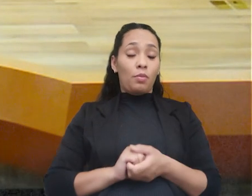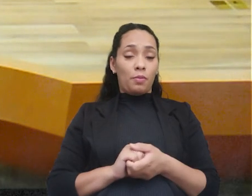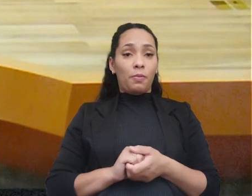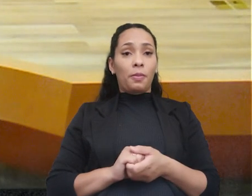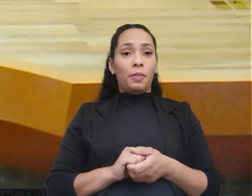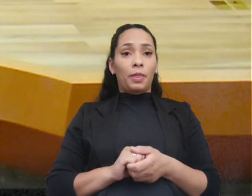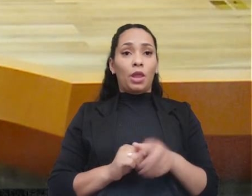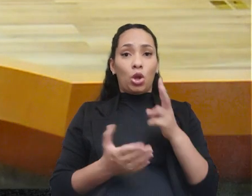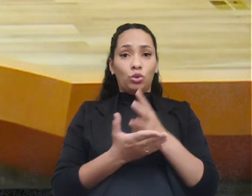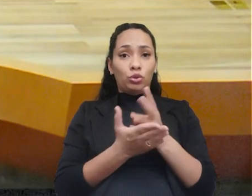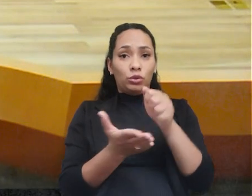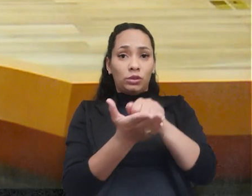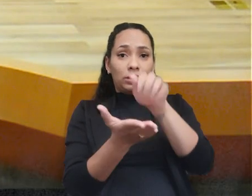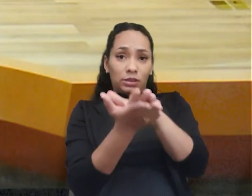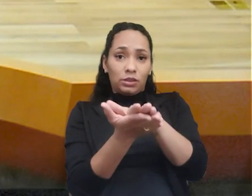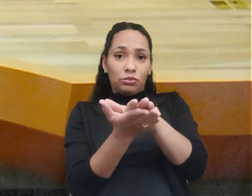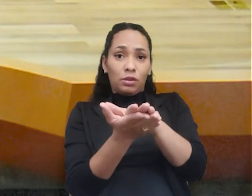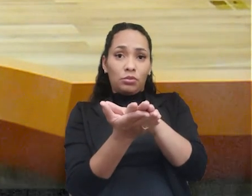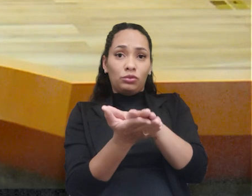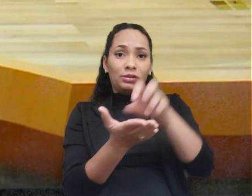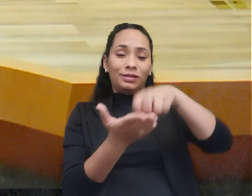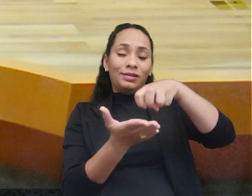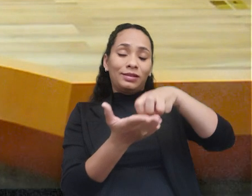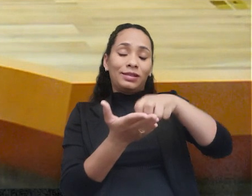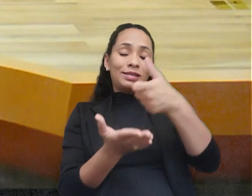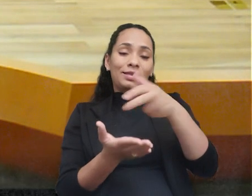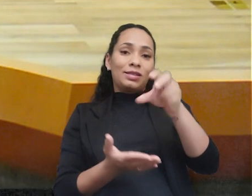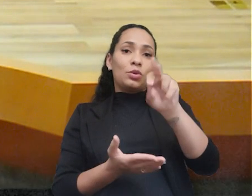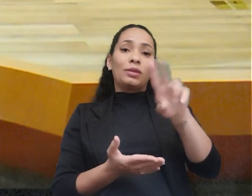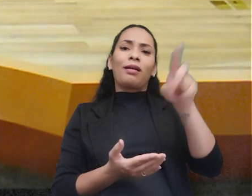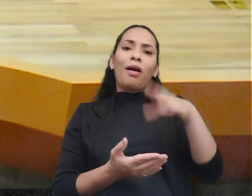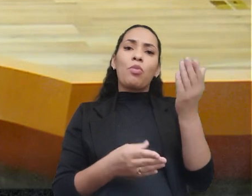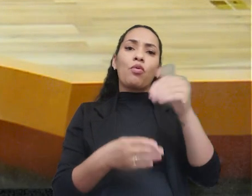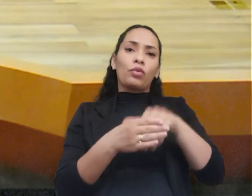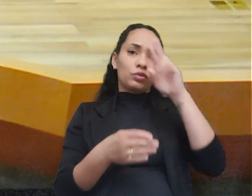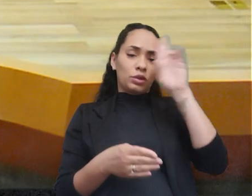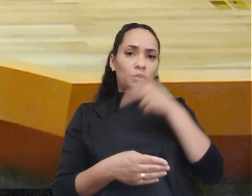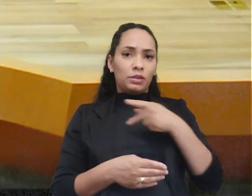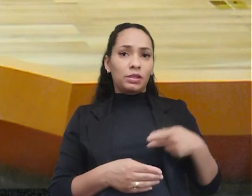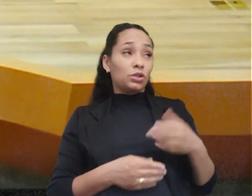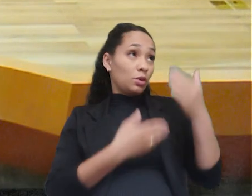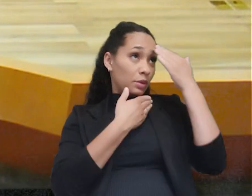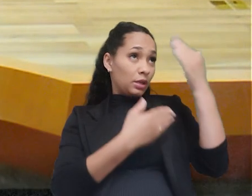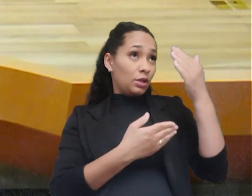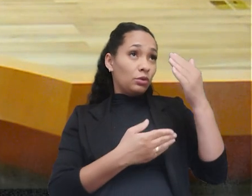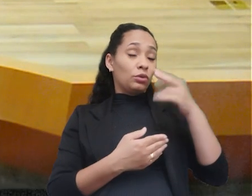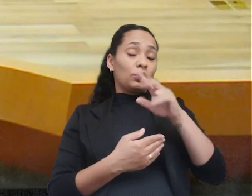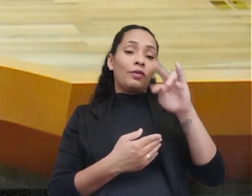mantendo essa condenação da multa no valor de R$ 150. É como voto, senhor presidente. Obrigado. Doutor